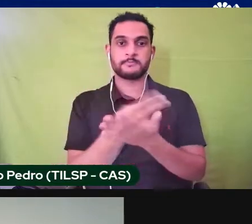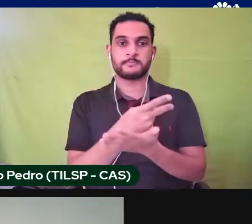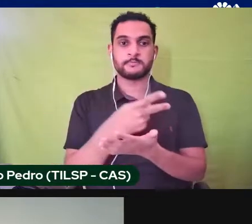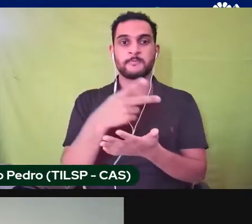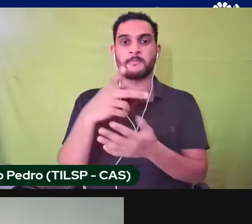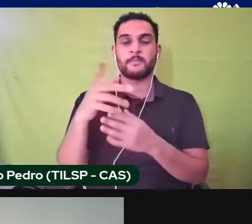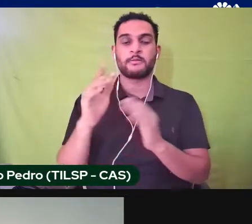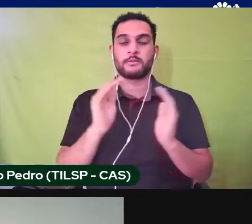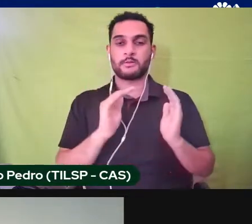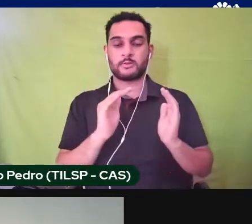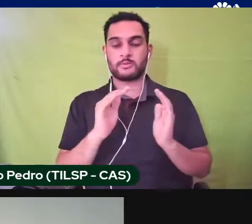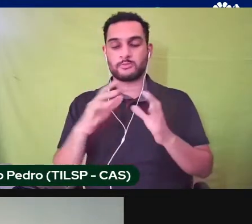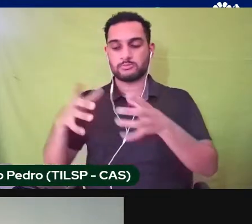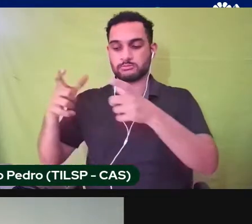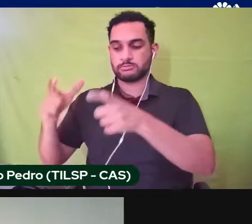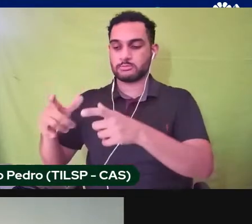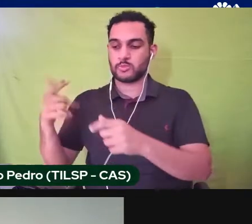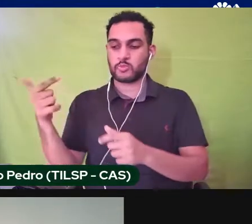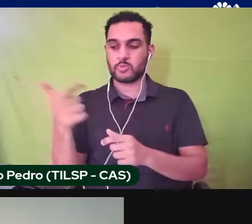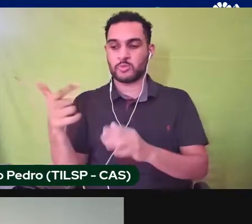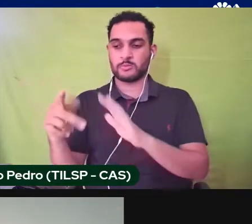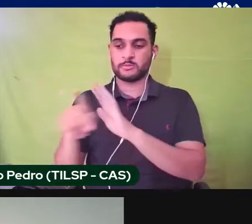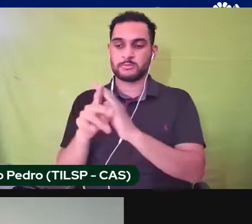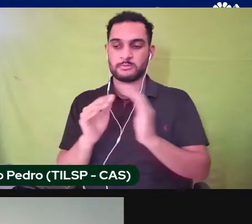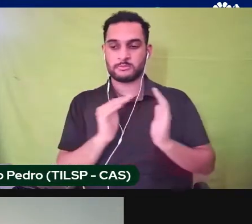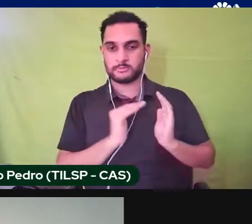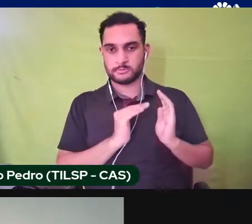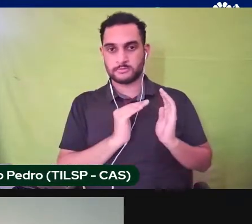APAE Goiânia. Passo, então, a palavra para a Adriana.